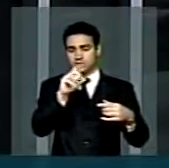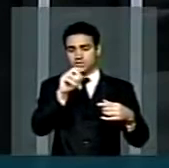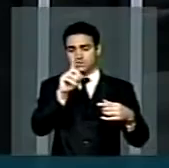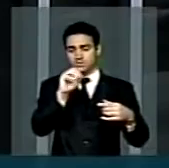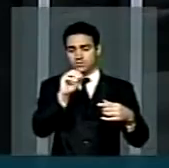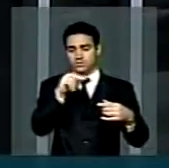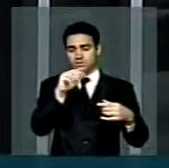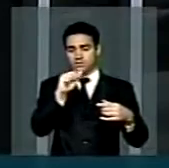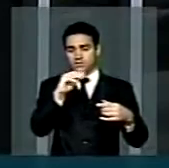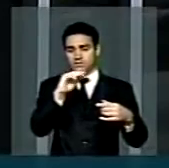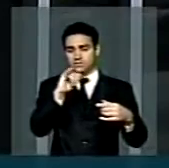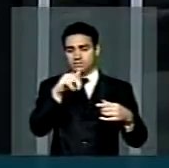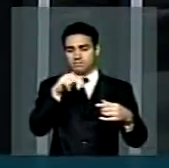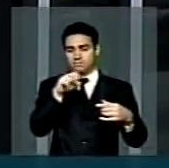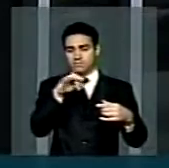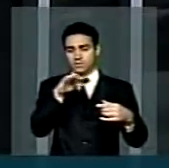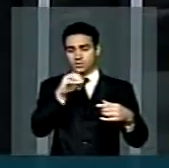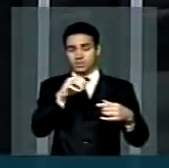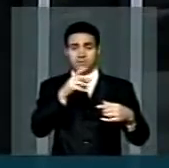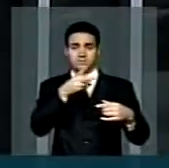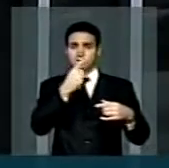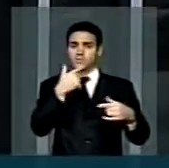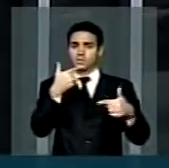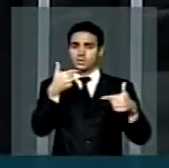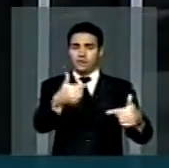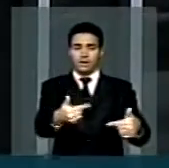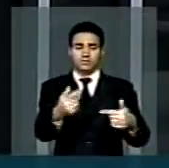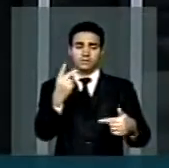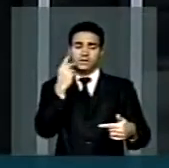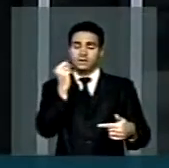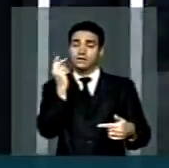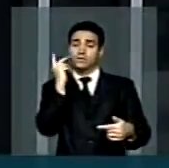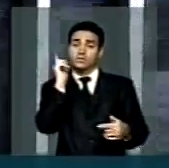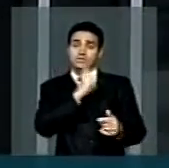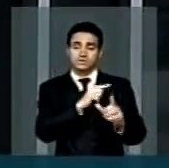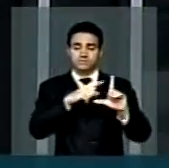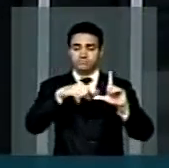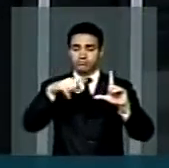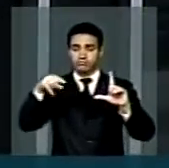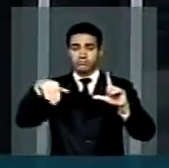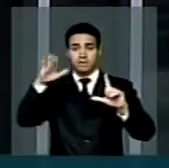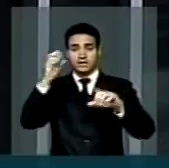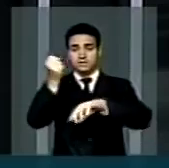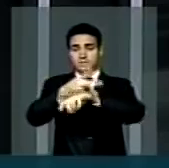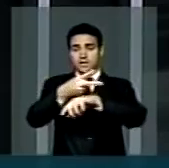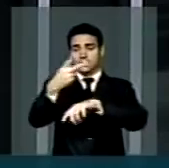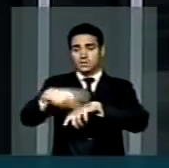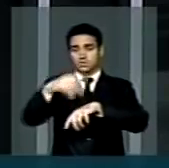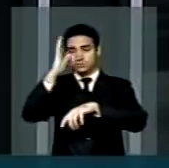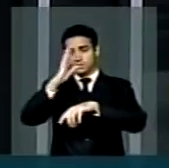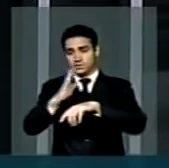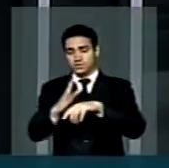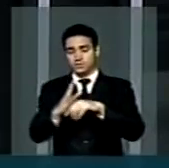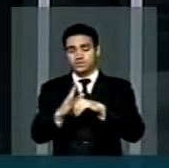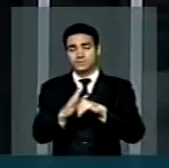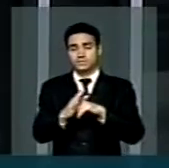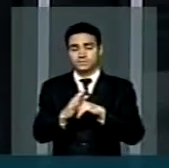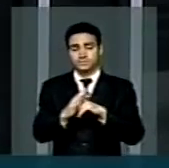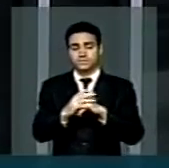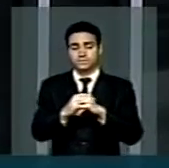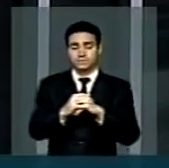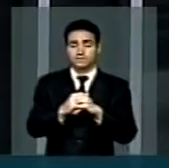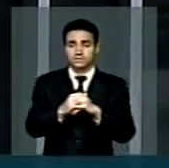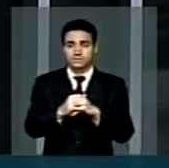e que muito tem trabalhado para atingir índices de empregabilidade no nosso país que